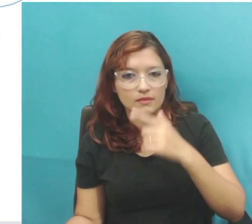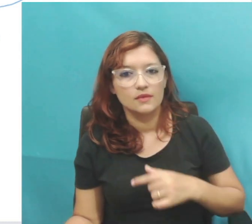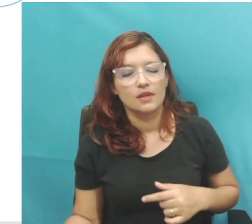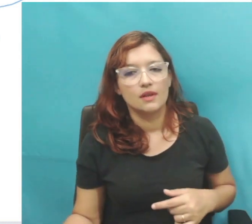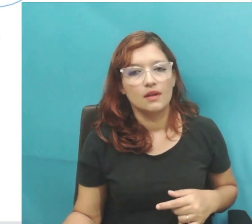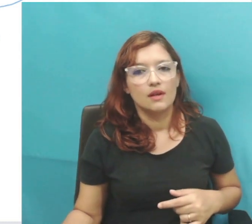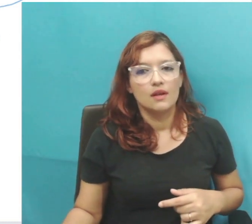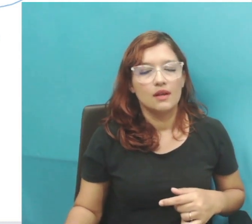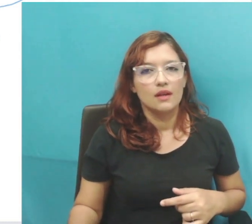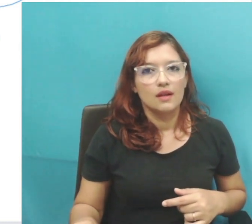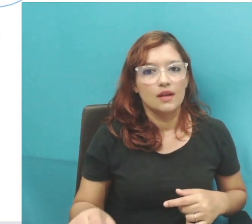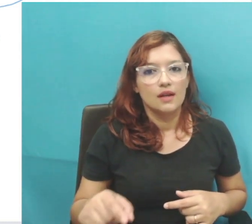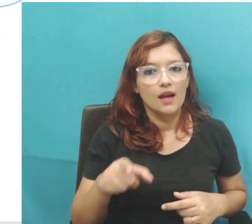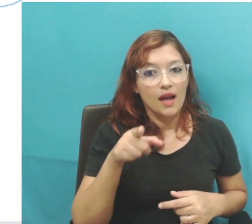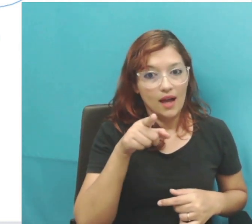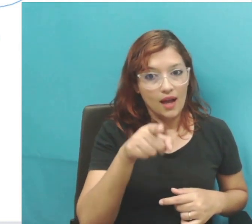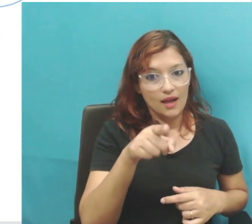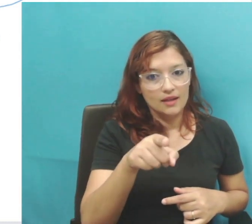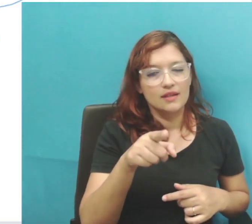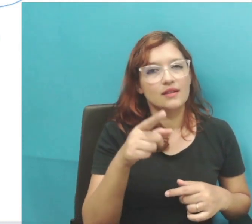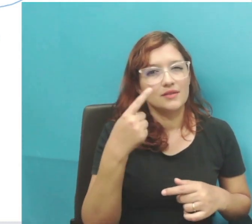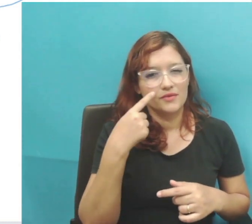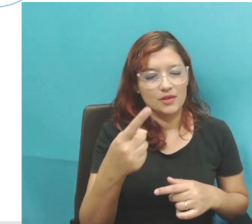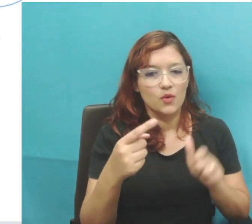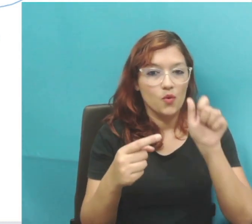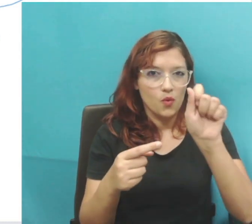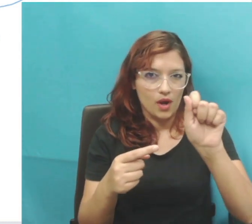eles viram a nós.